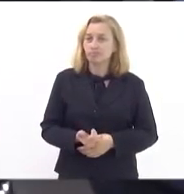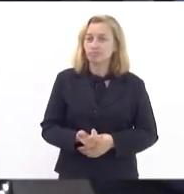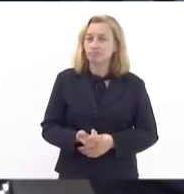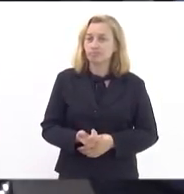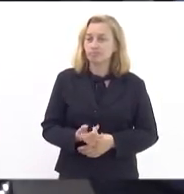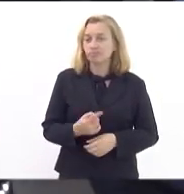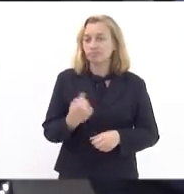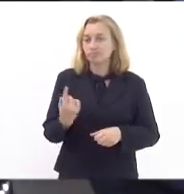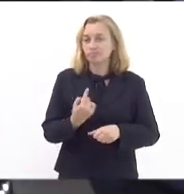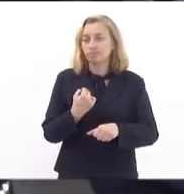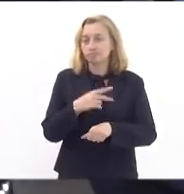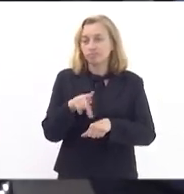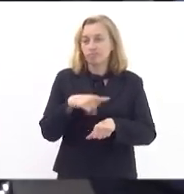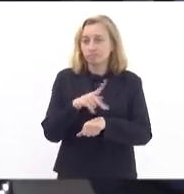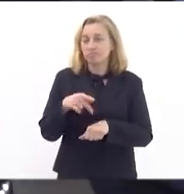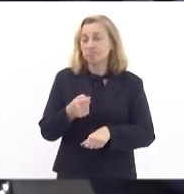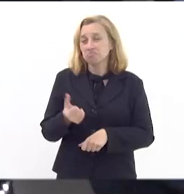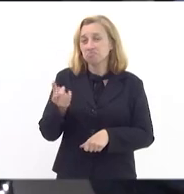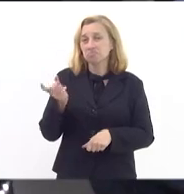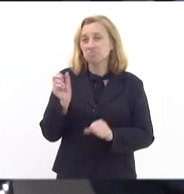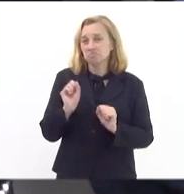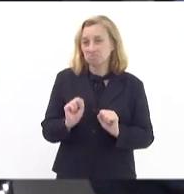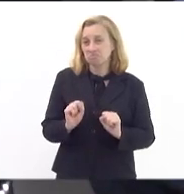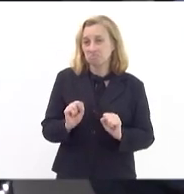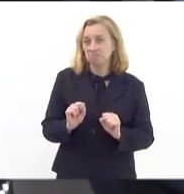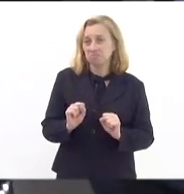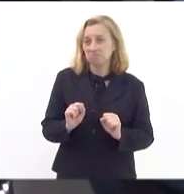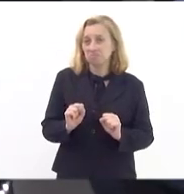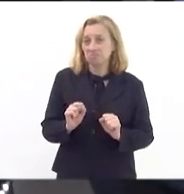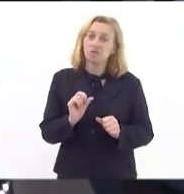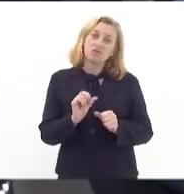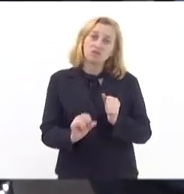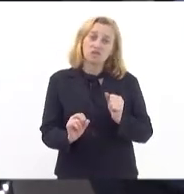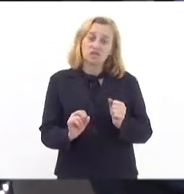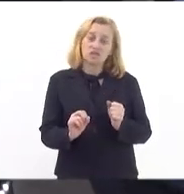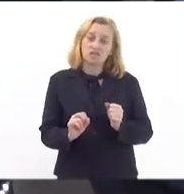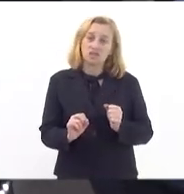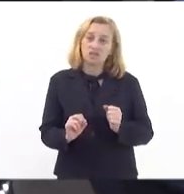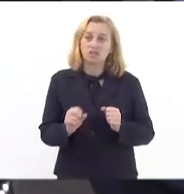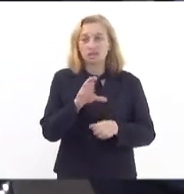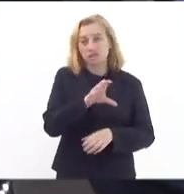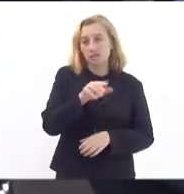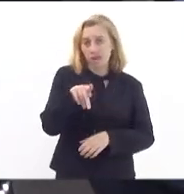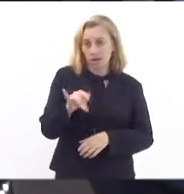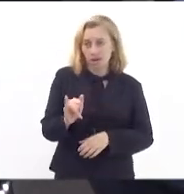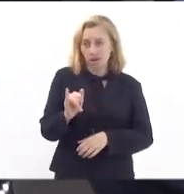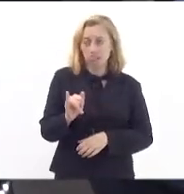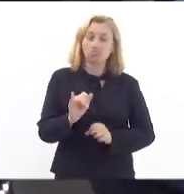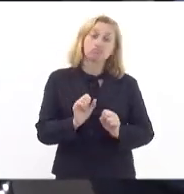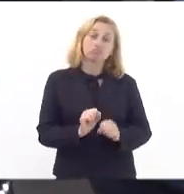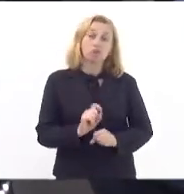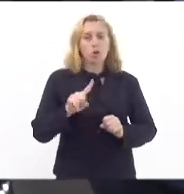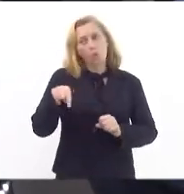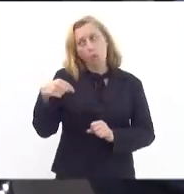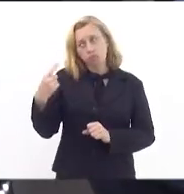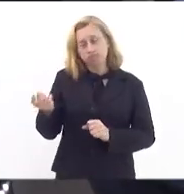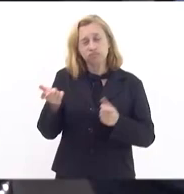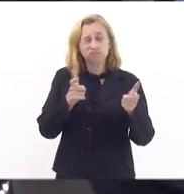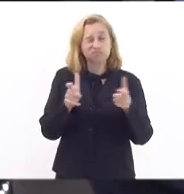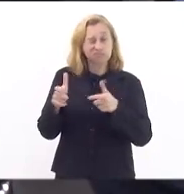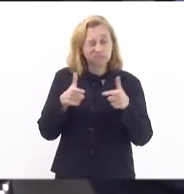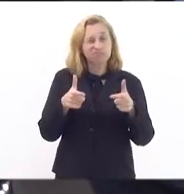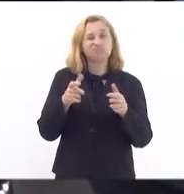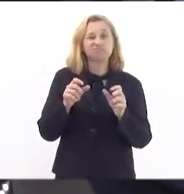a gente pode fogo pouco pode fazer no âmbito desta CPI muito pode fazer em outros